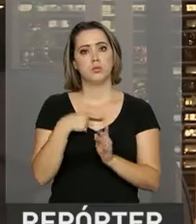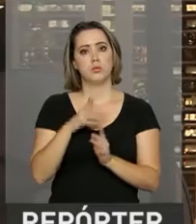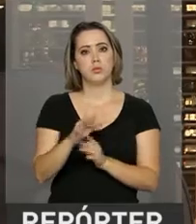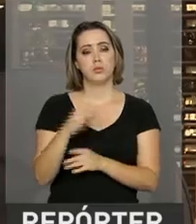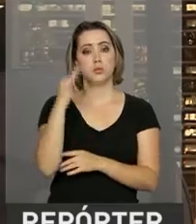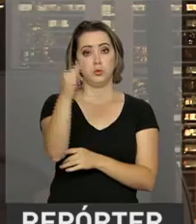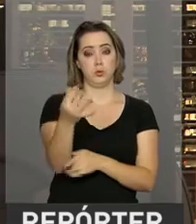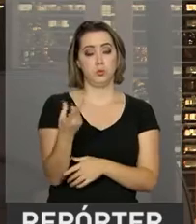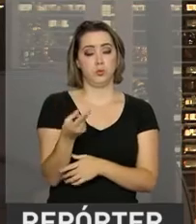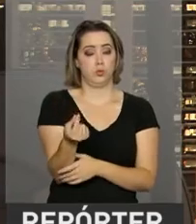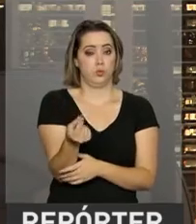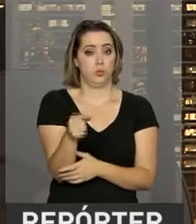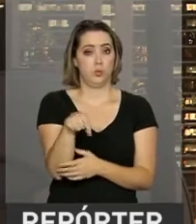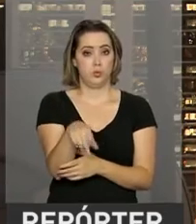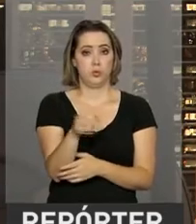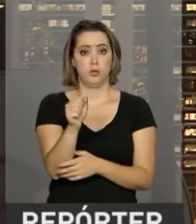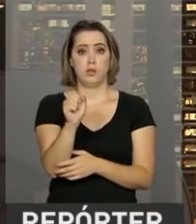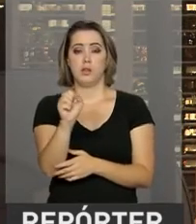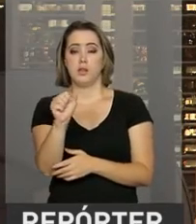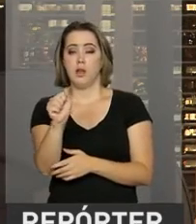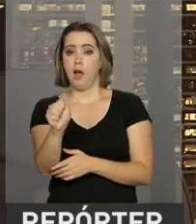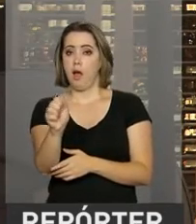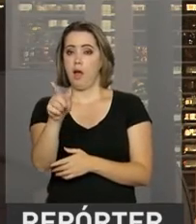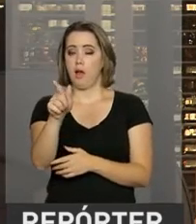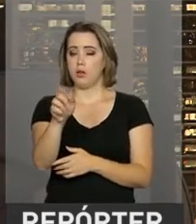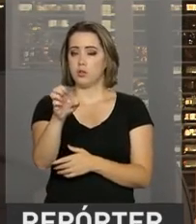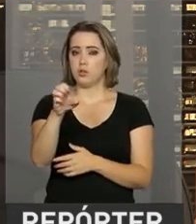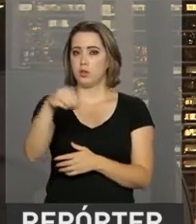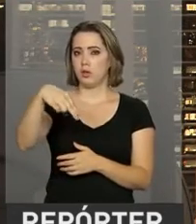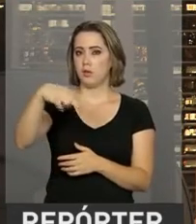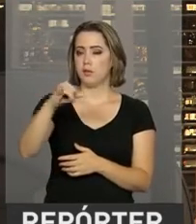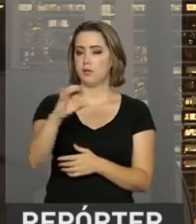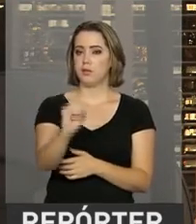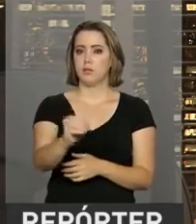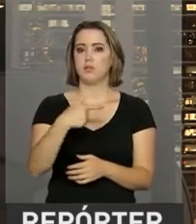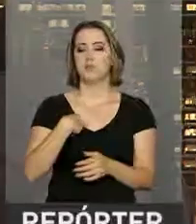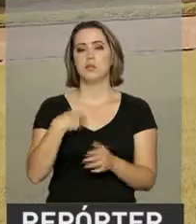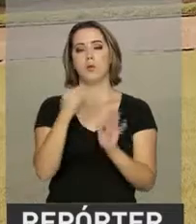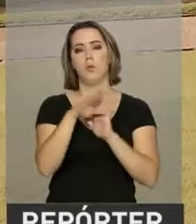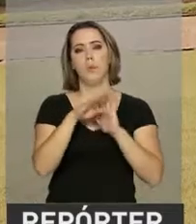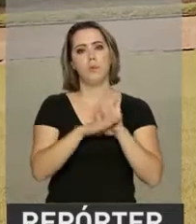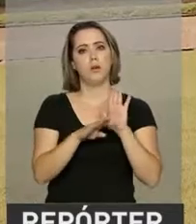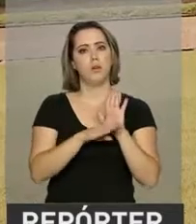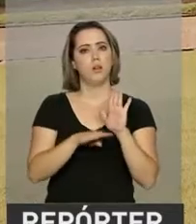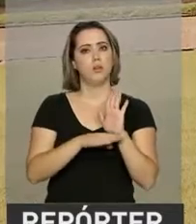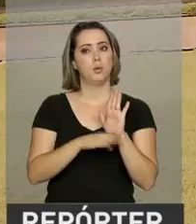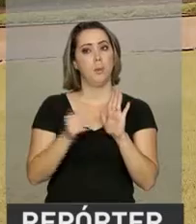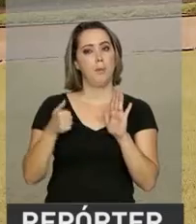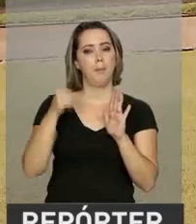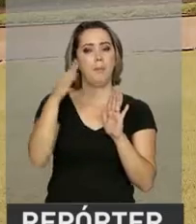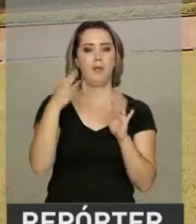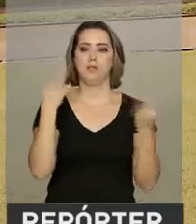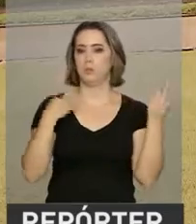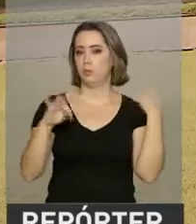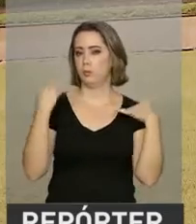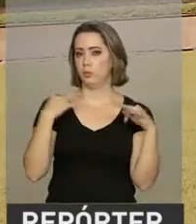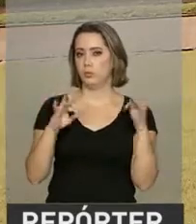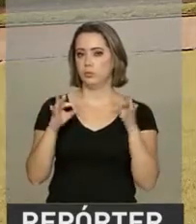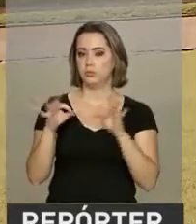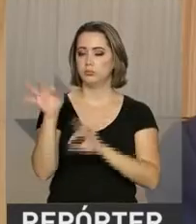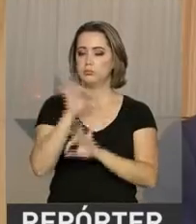essa é uma das medidas que devem fazer parte do plano mais turismo que está sendo desenvolvido pelo governo